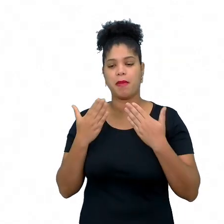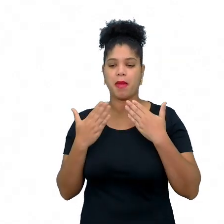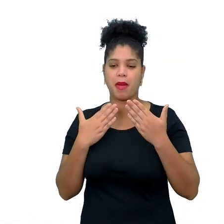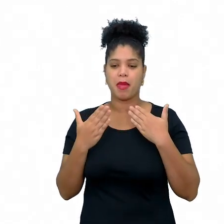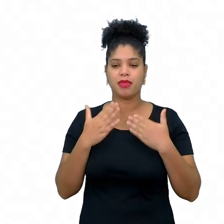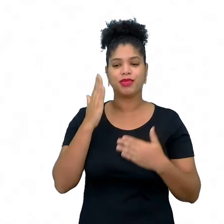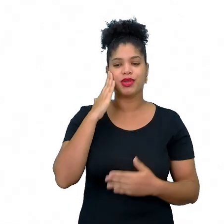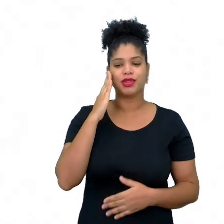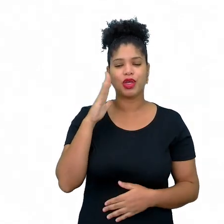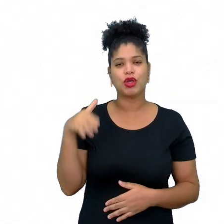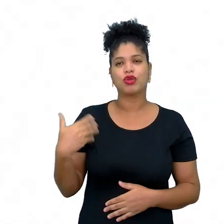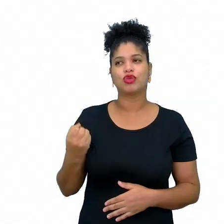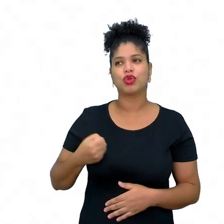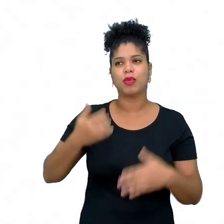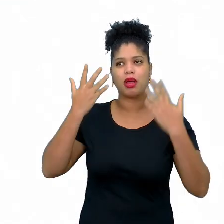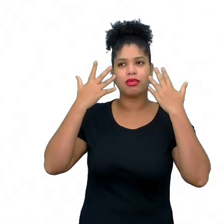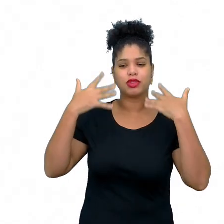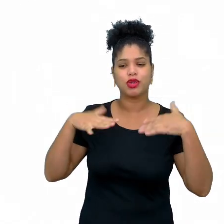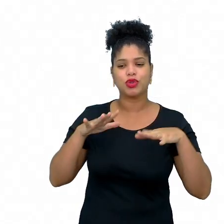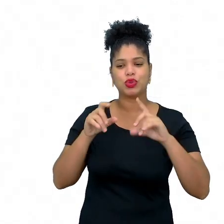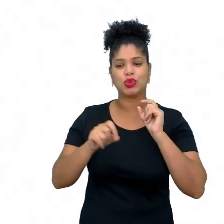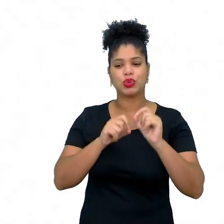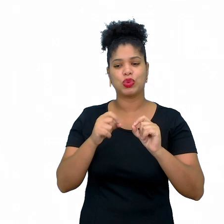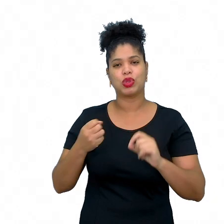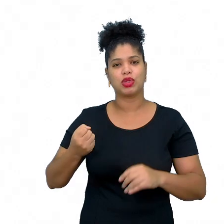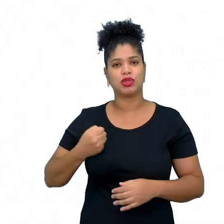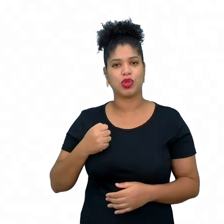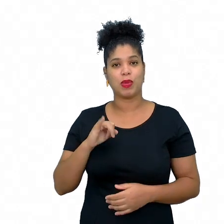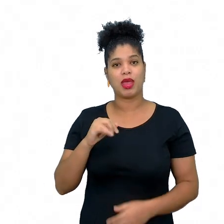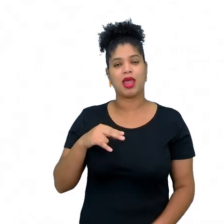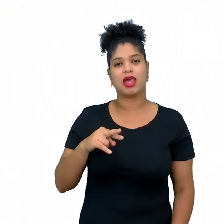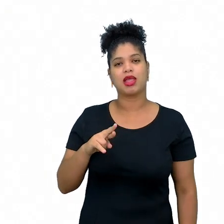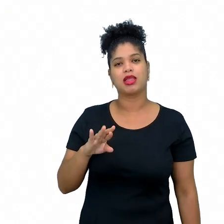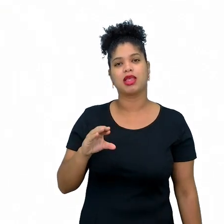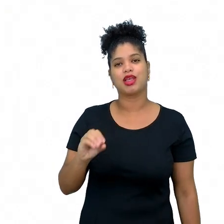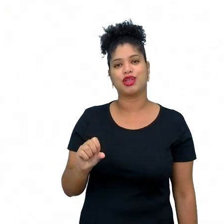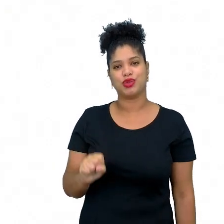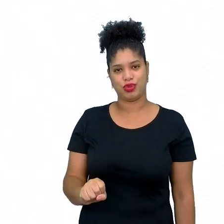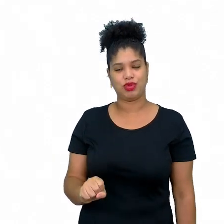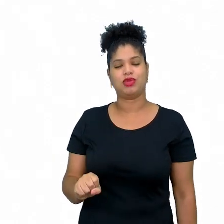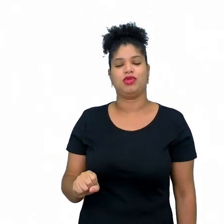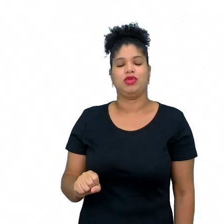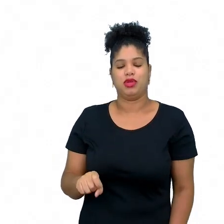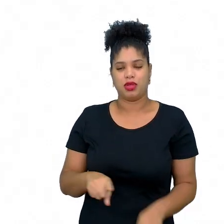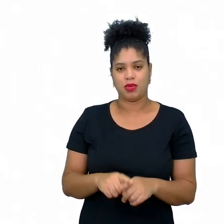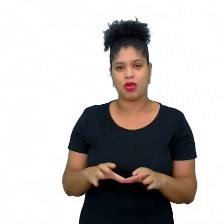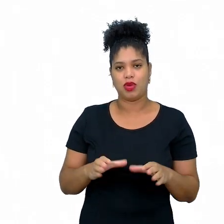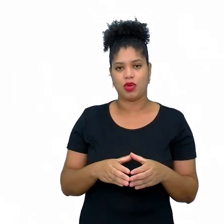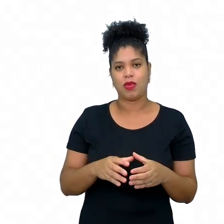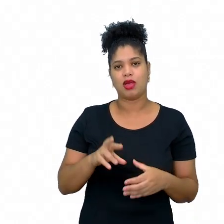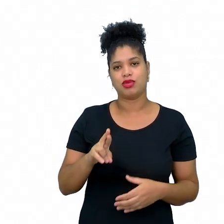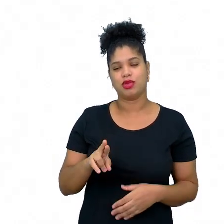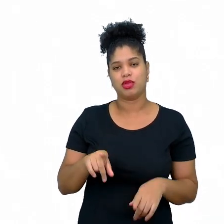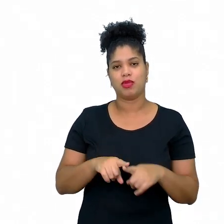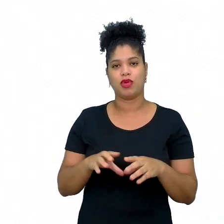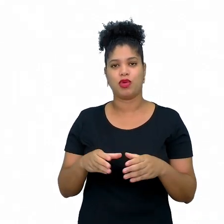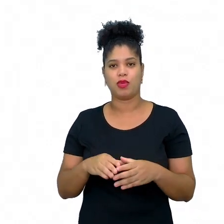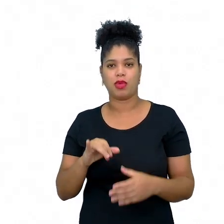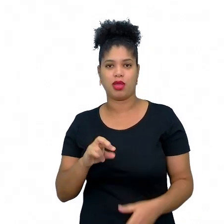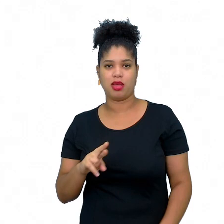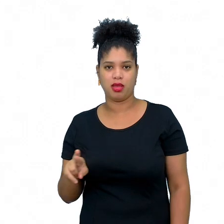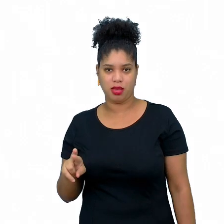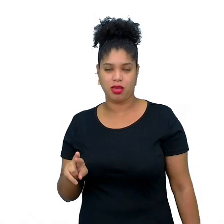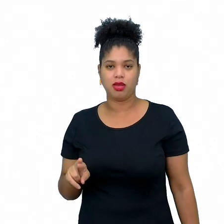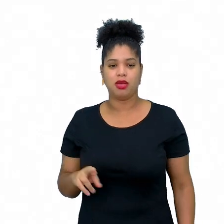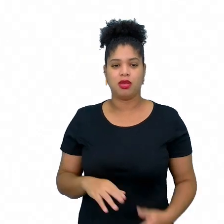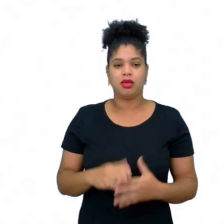sobre quais são esses números naturais, os números inteiros, os números racionais e esse conjunto de números irracionais. Nas aulas